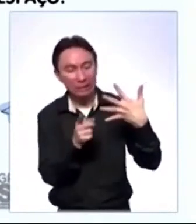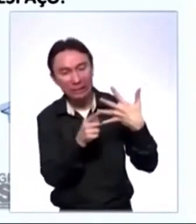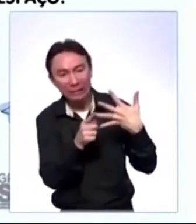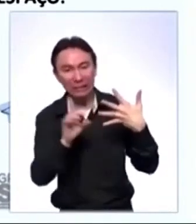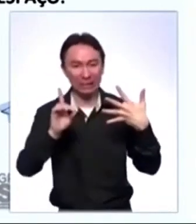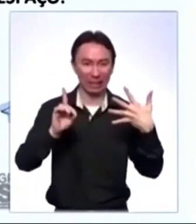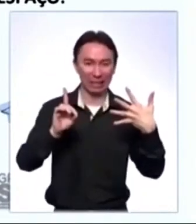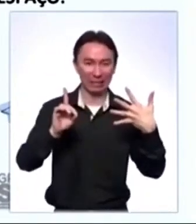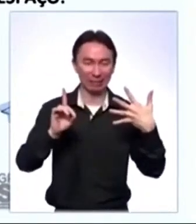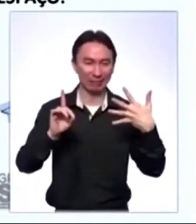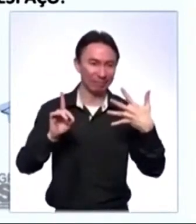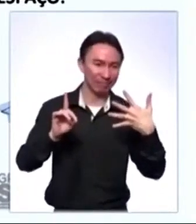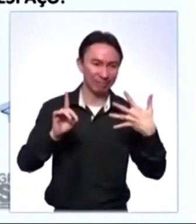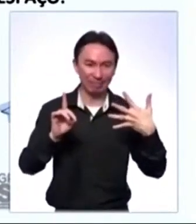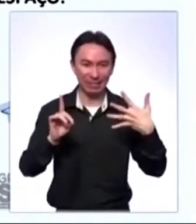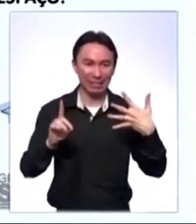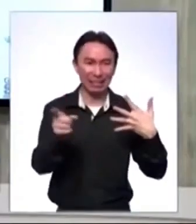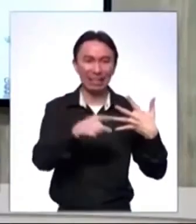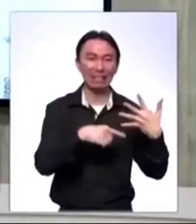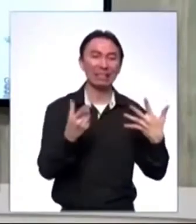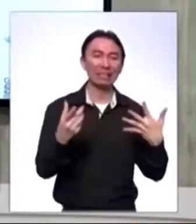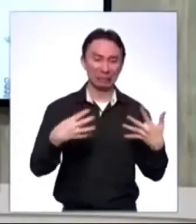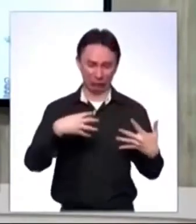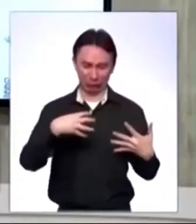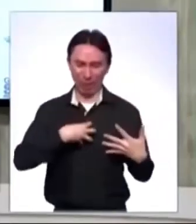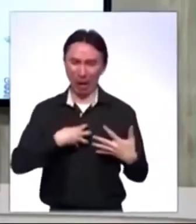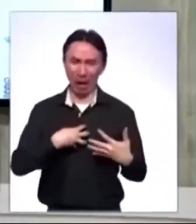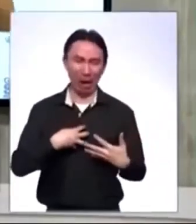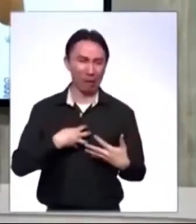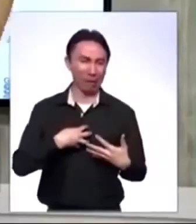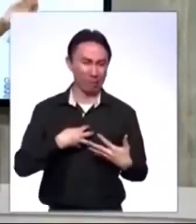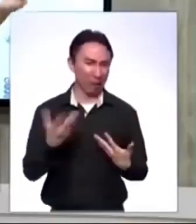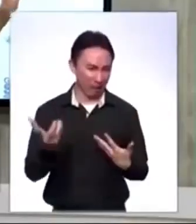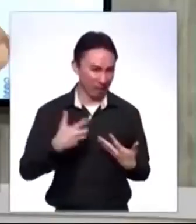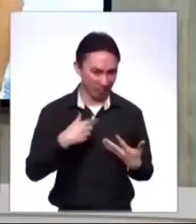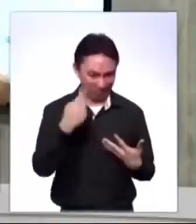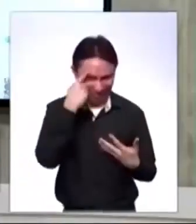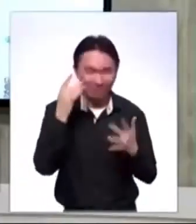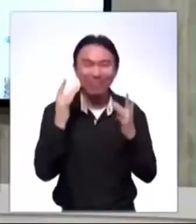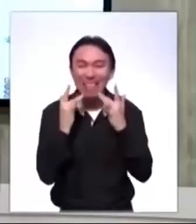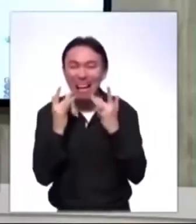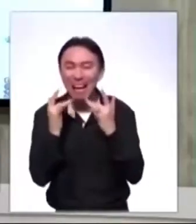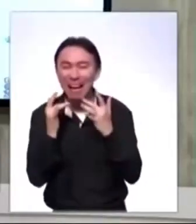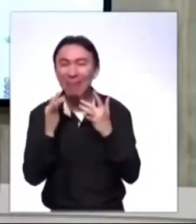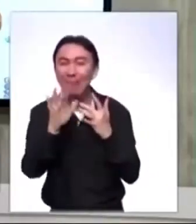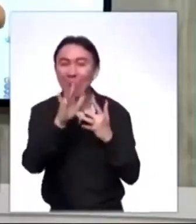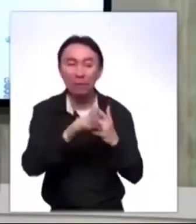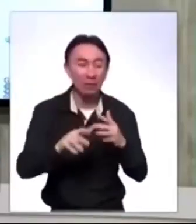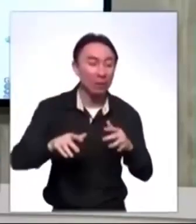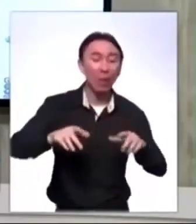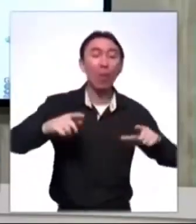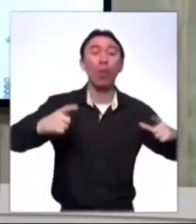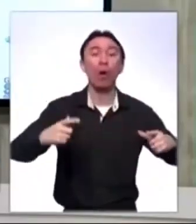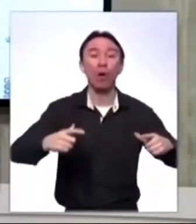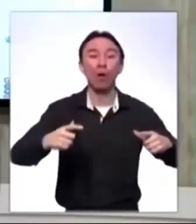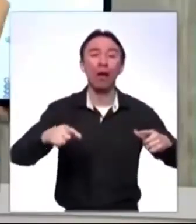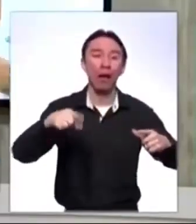Agora você lembra? Dramático é o gênero que é o teatro. O gênero do teatro é dramático, mas o espaço é o espaço cênico, onde vai ter